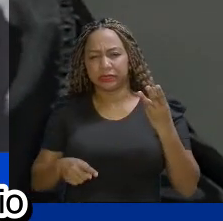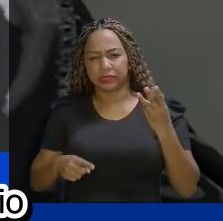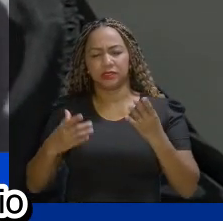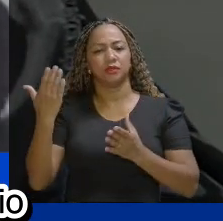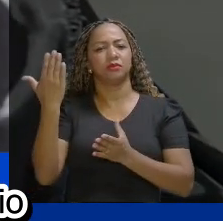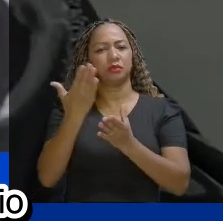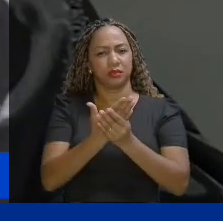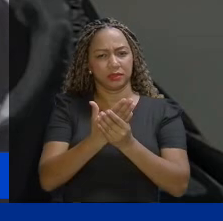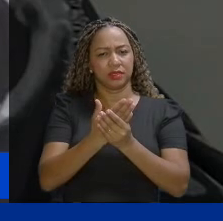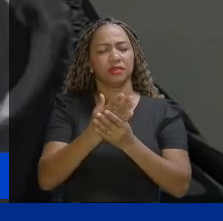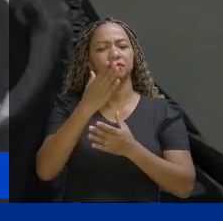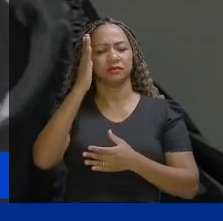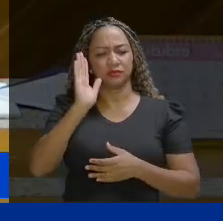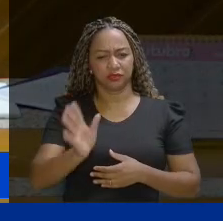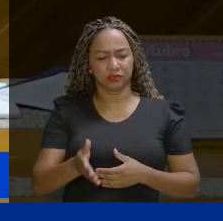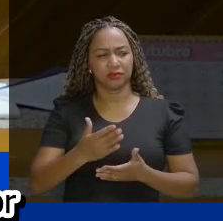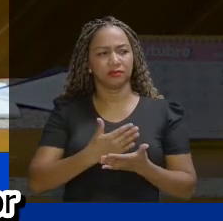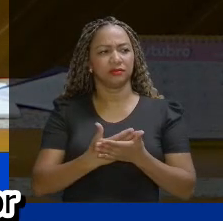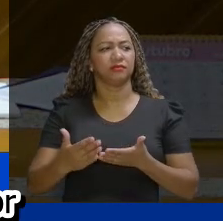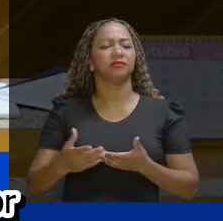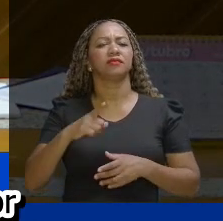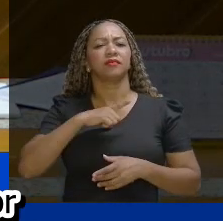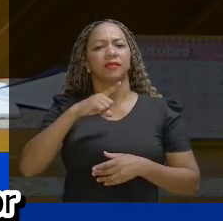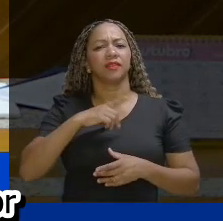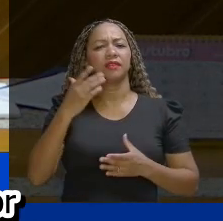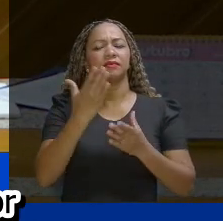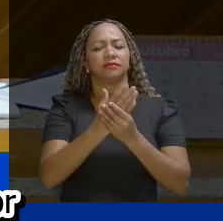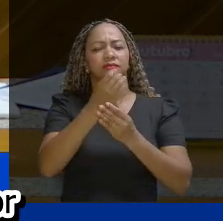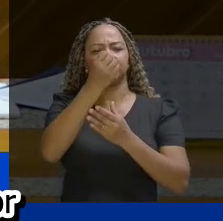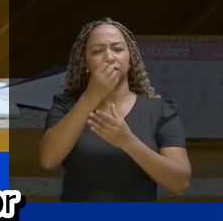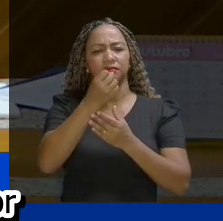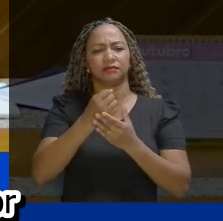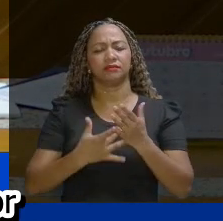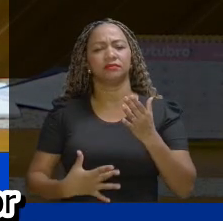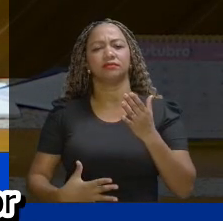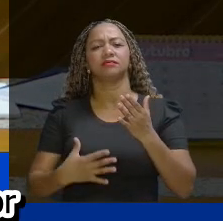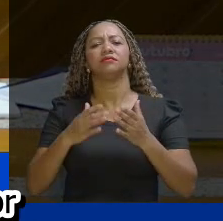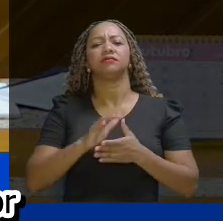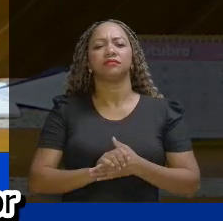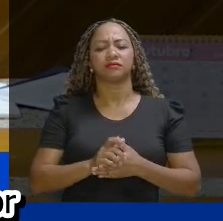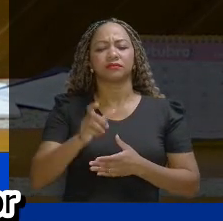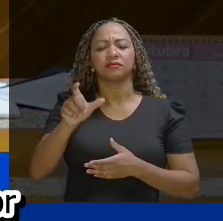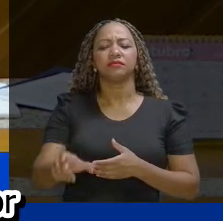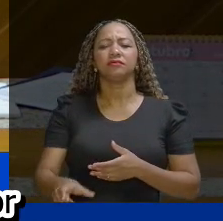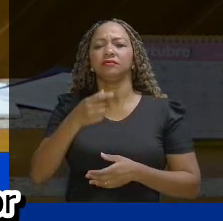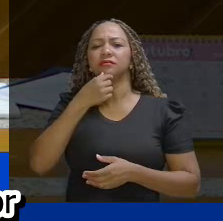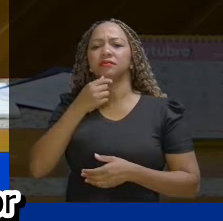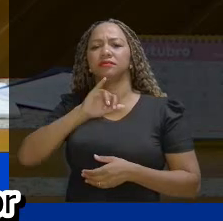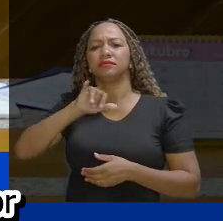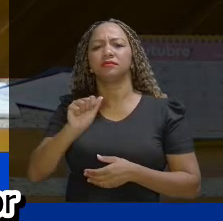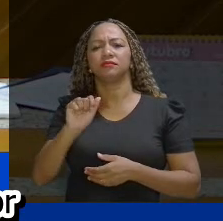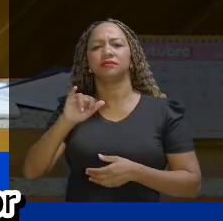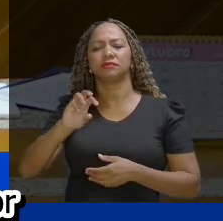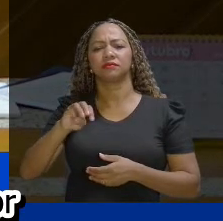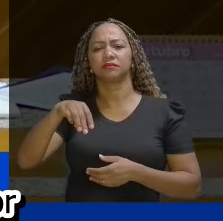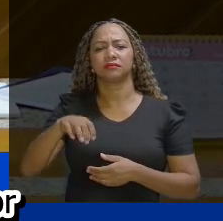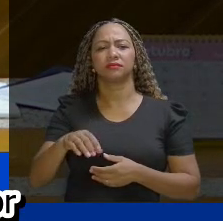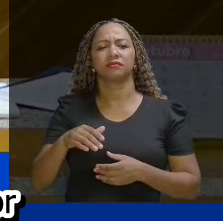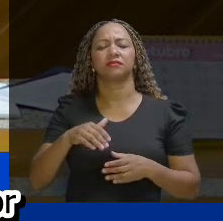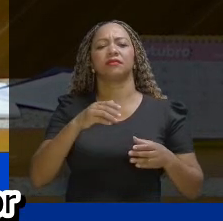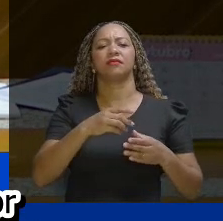já se fez o pregão. Trata-se de embargo de declaração oposto por Jaime da Silva Pérez contra o acórdão